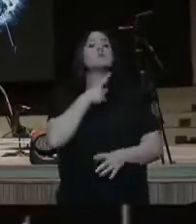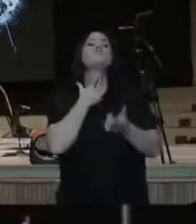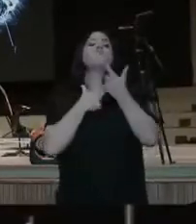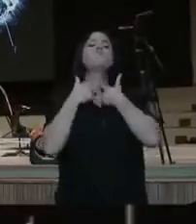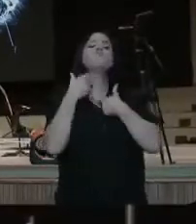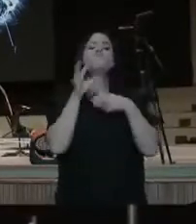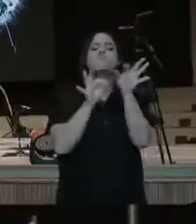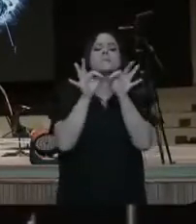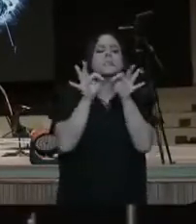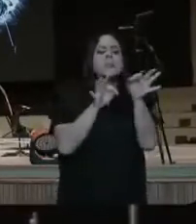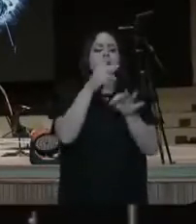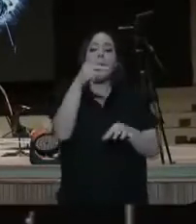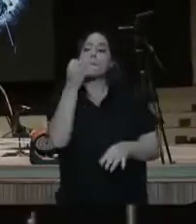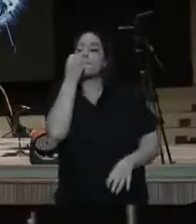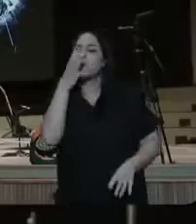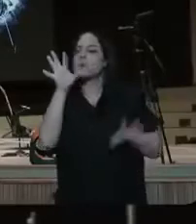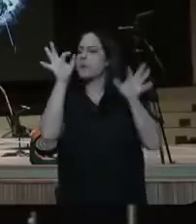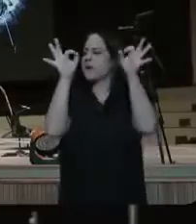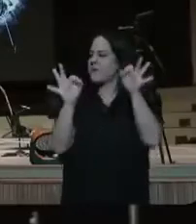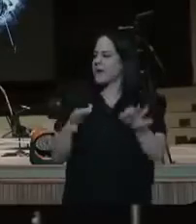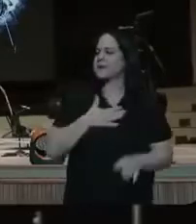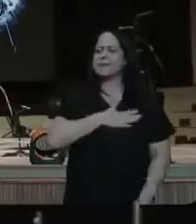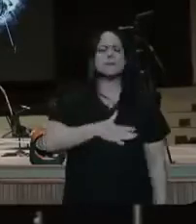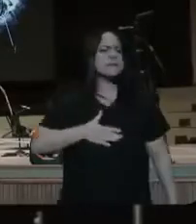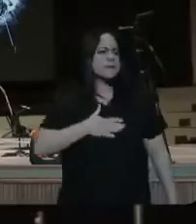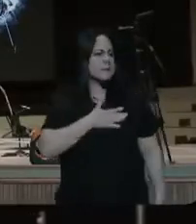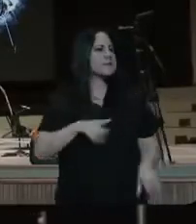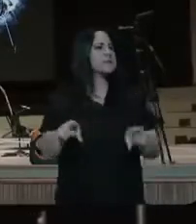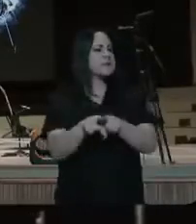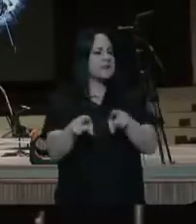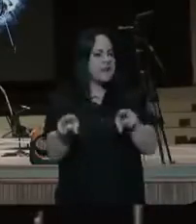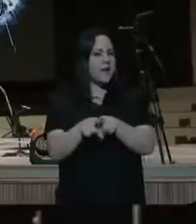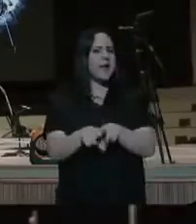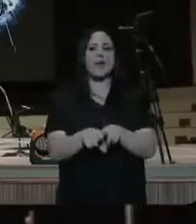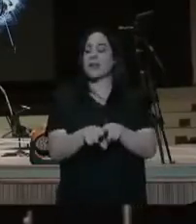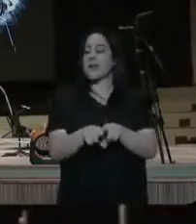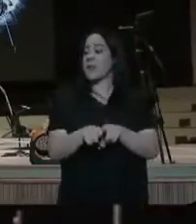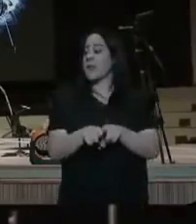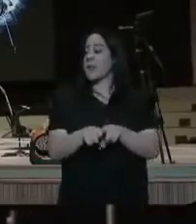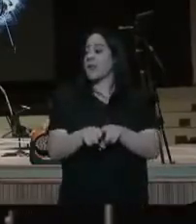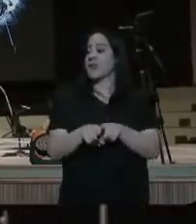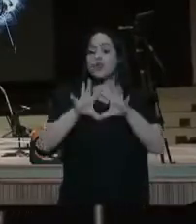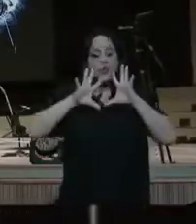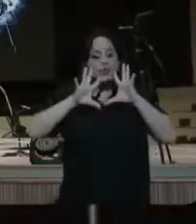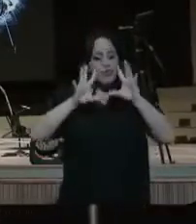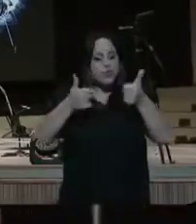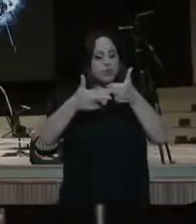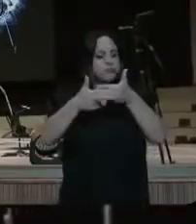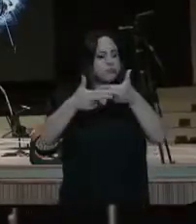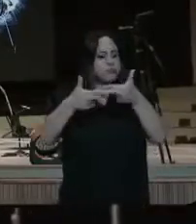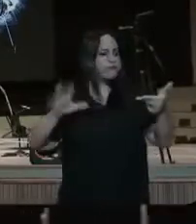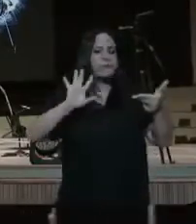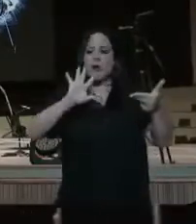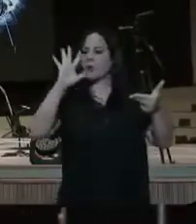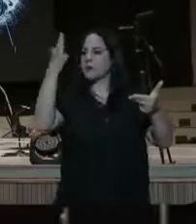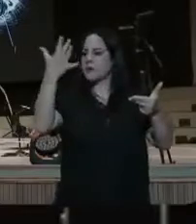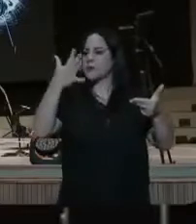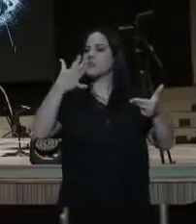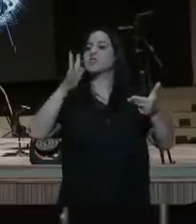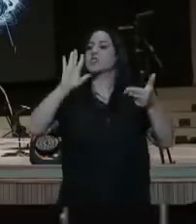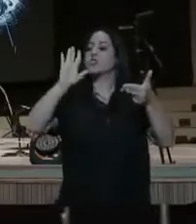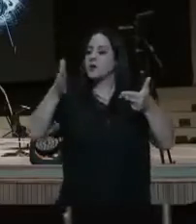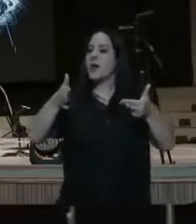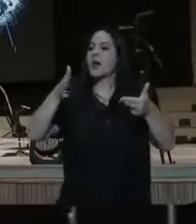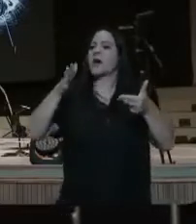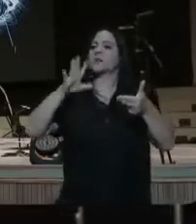que é boa que é perfeita que é agradável em todas as circunstâncias tudo está cooperando